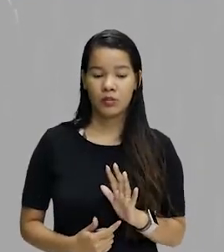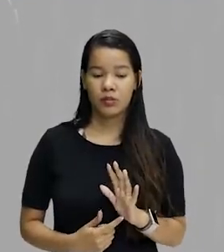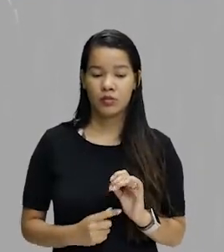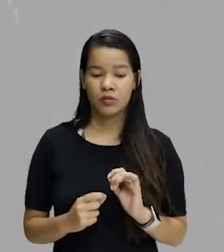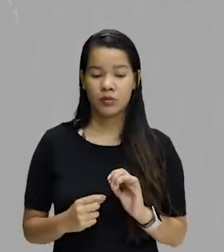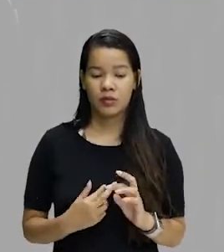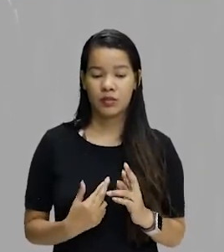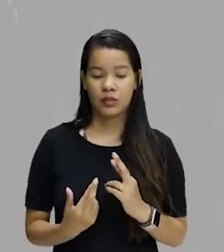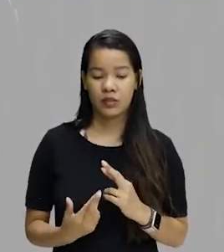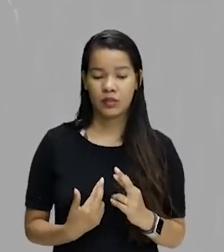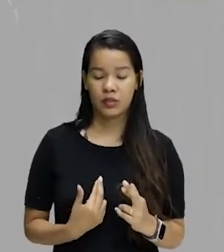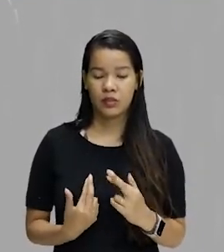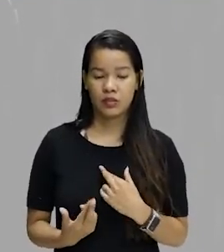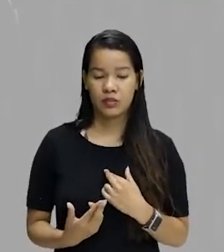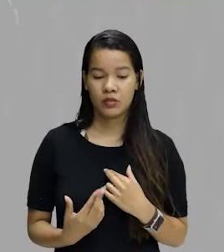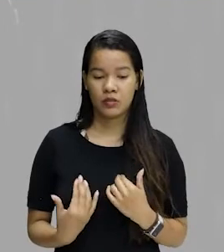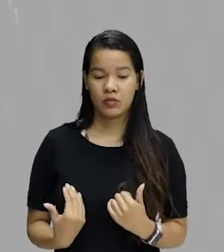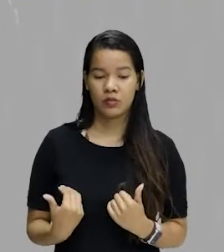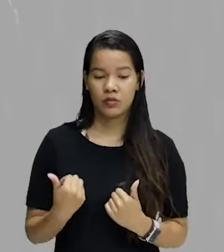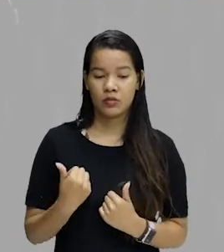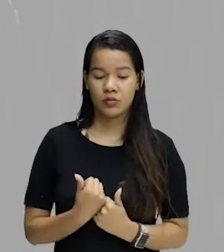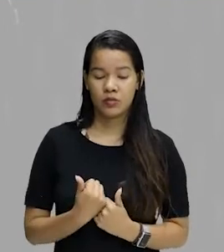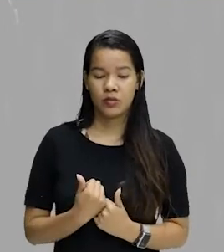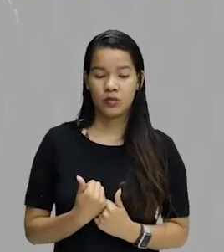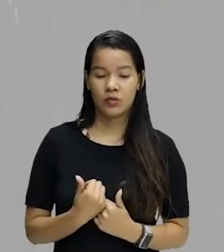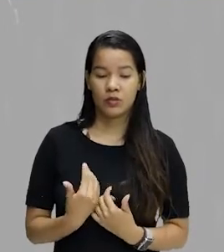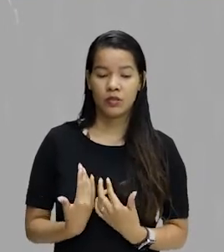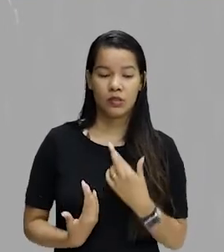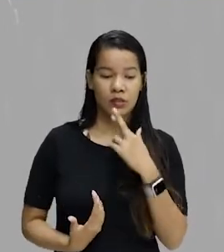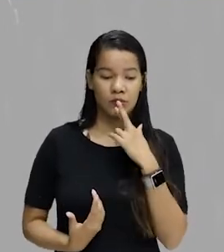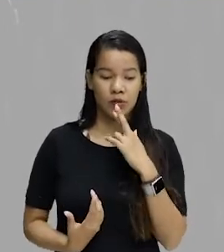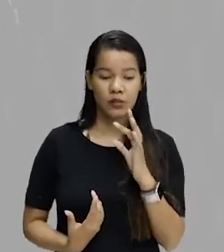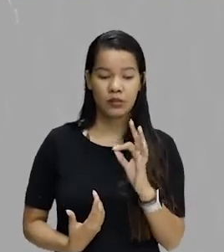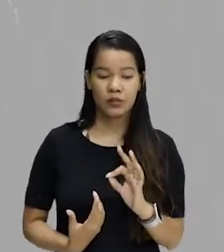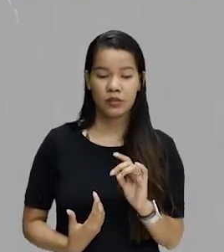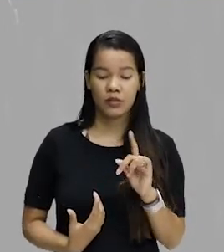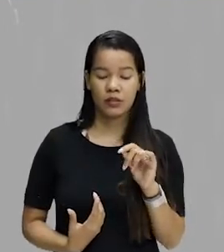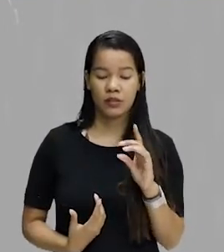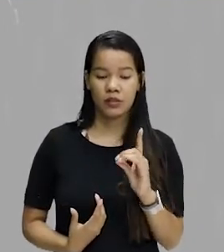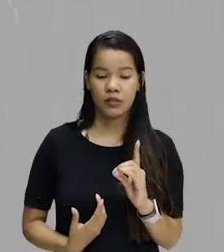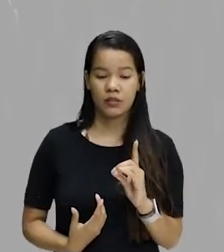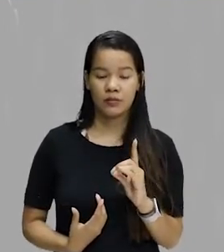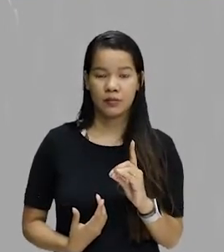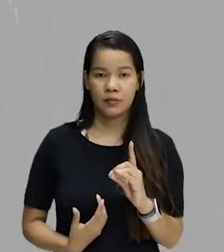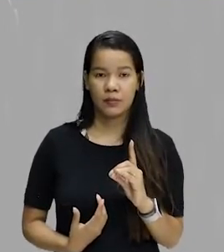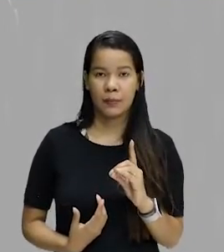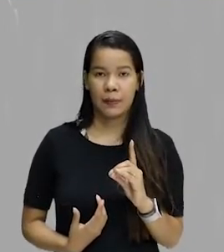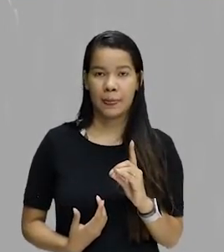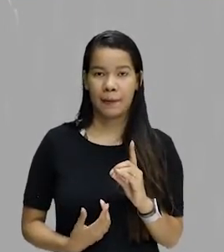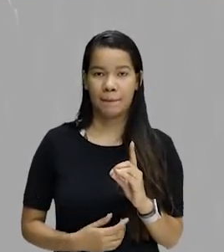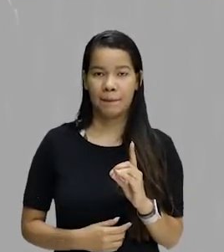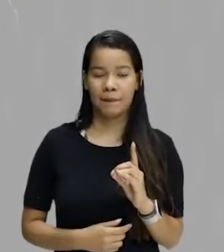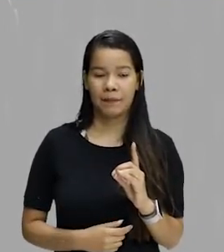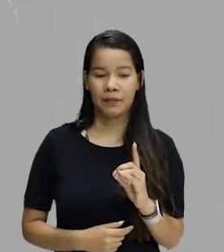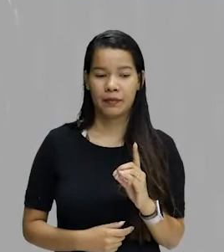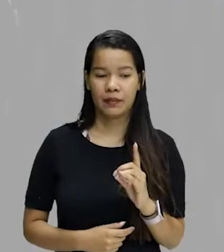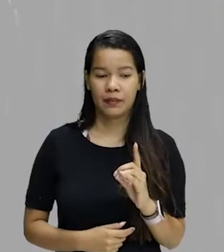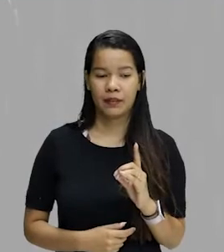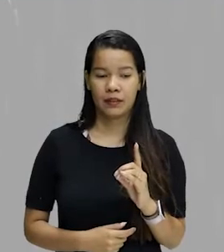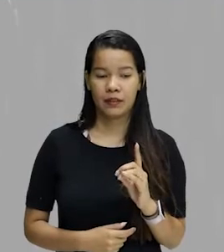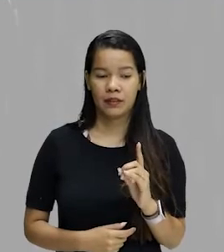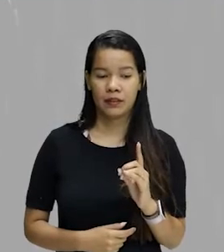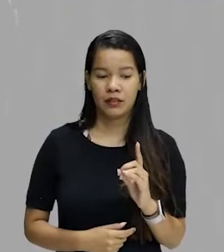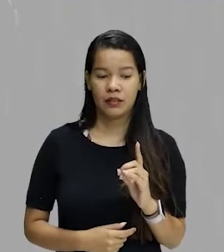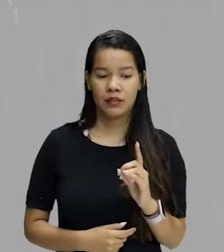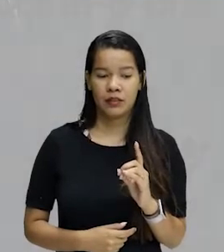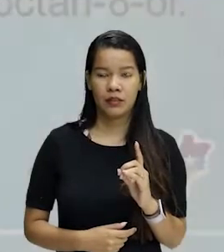uma reação de substituição. Então, a resposta correta, turma, letra D, adição e substituição.